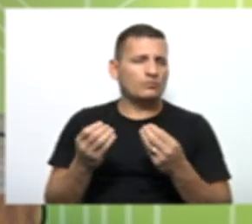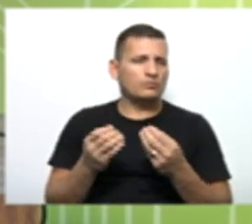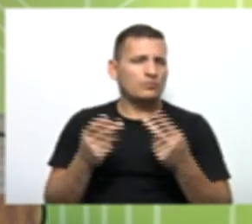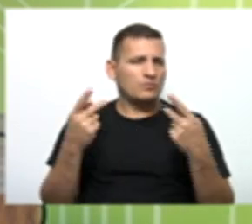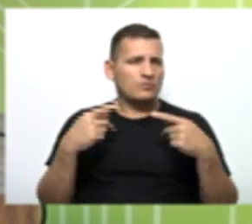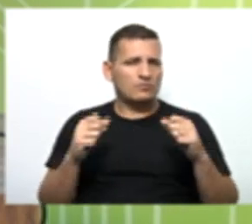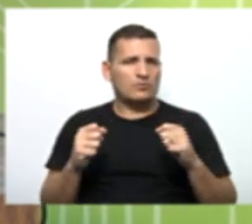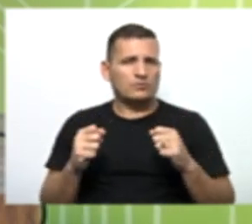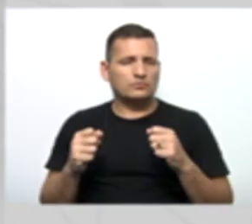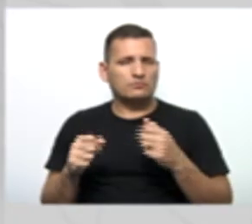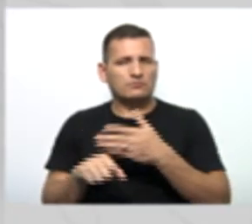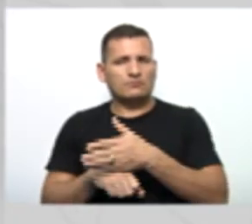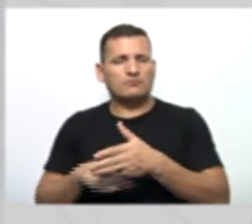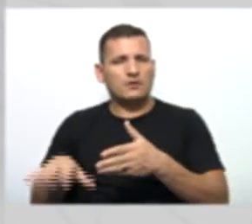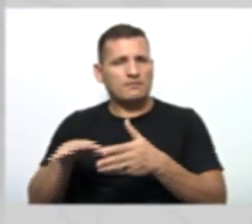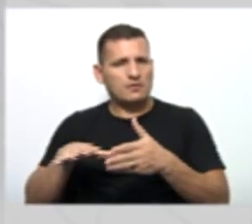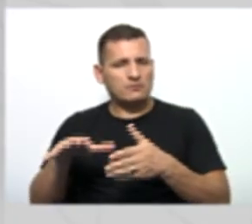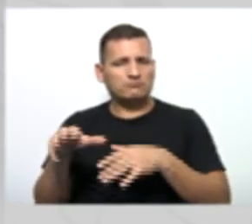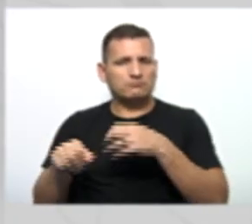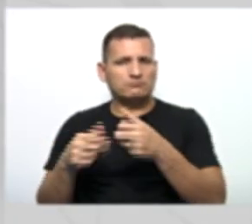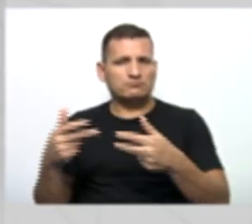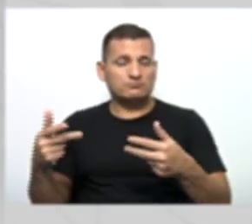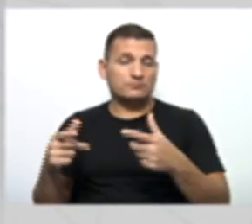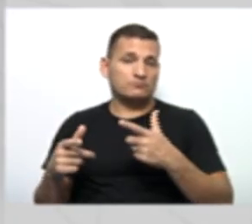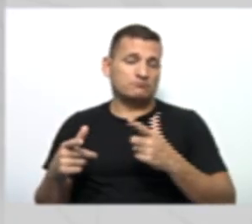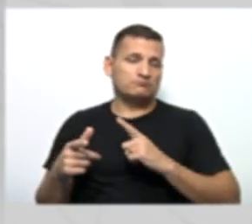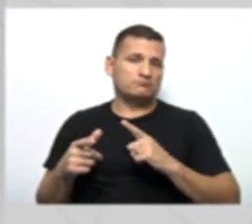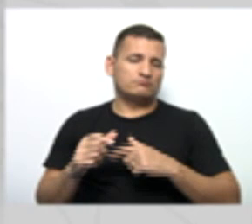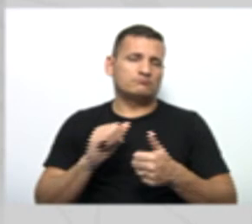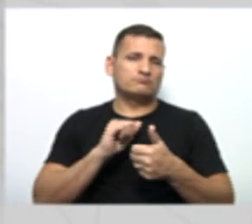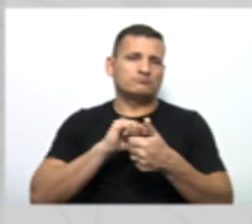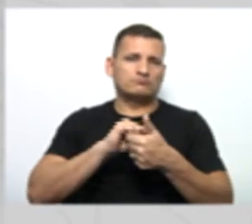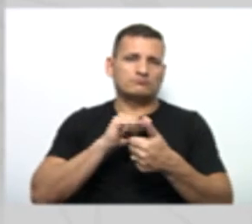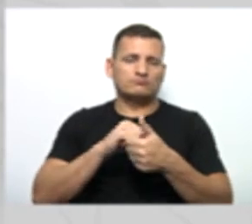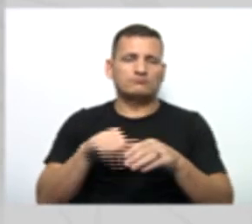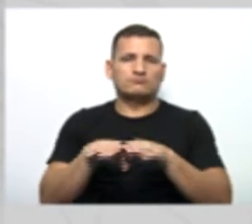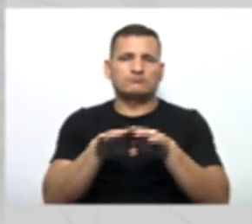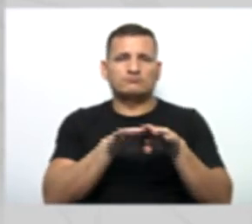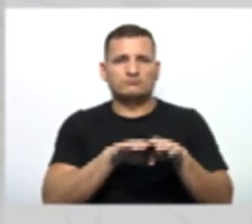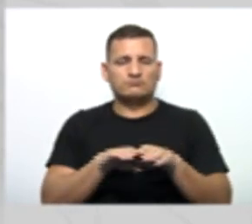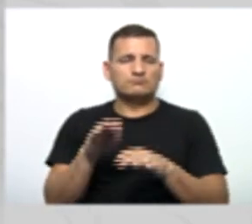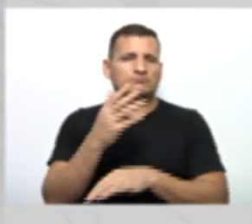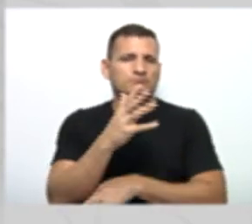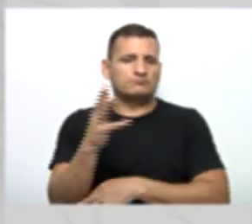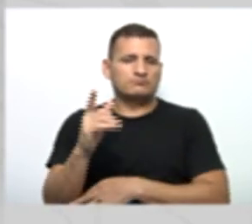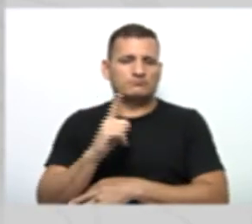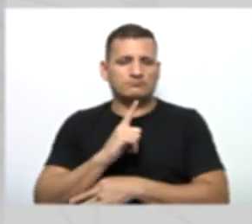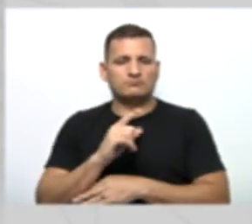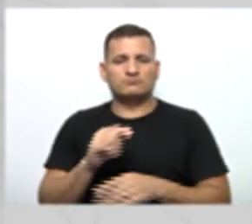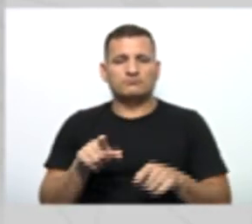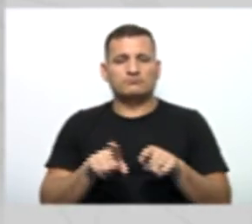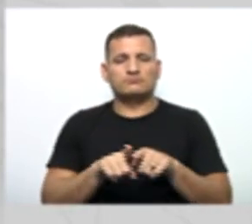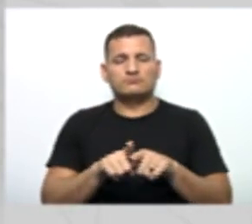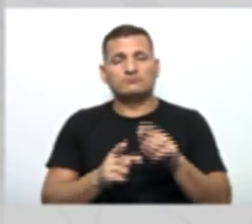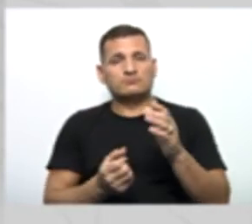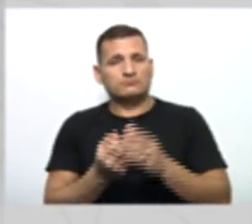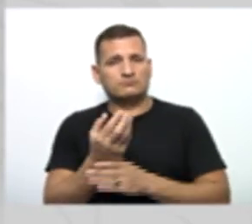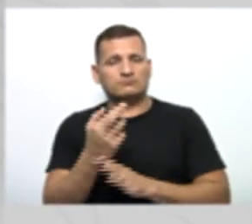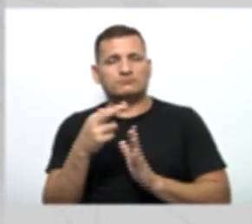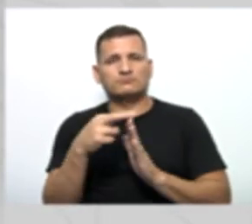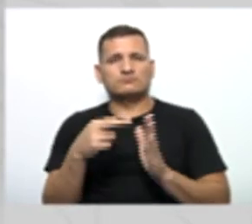meio ambiente? Para isso são estabelecidos padrões de qualidade ambiental. Também a criação de normas para o